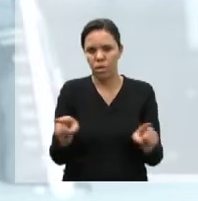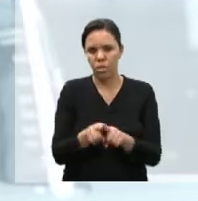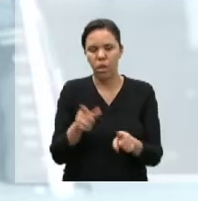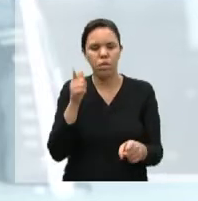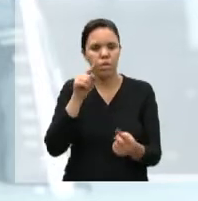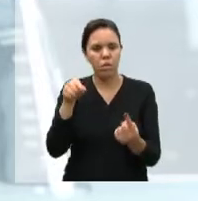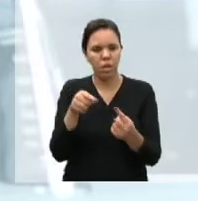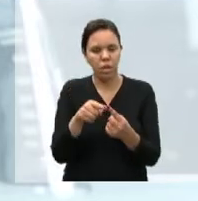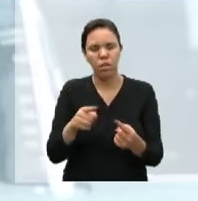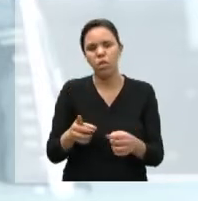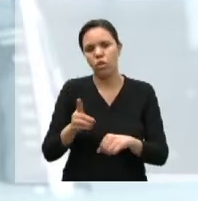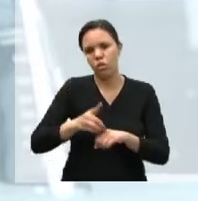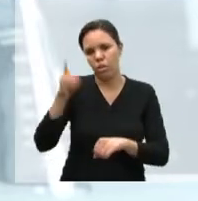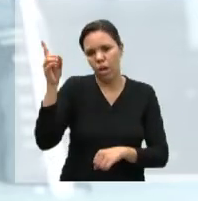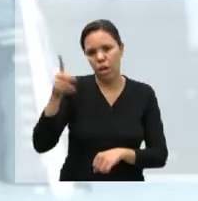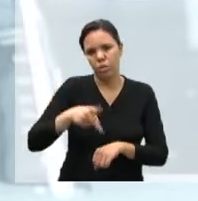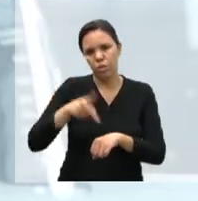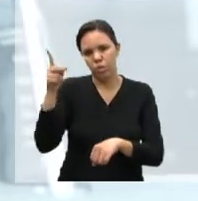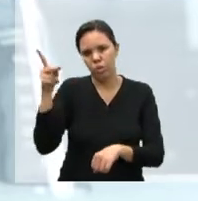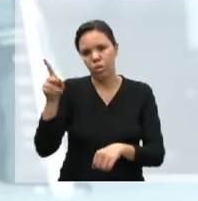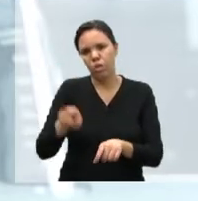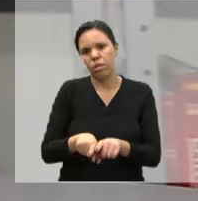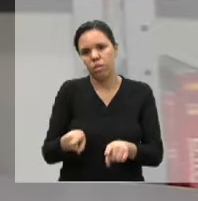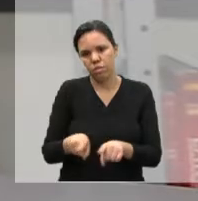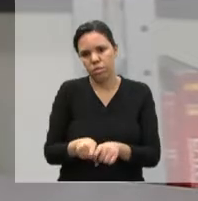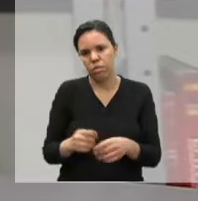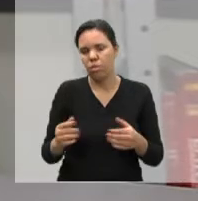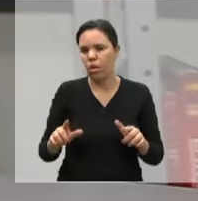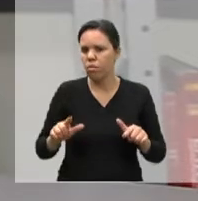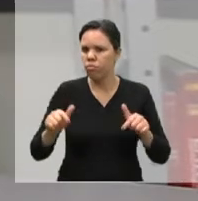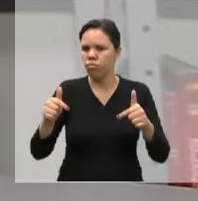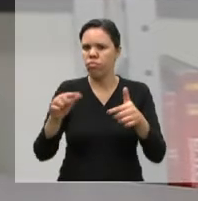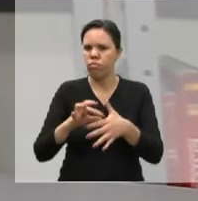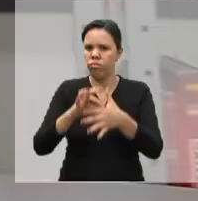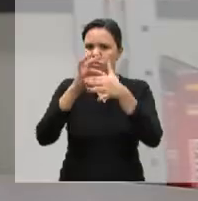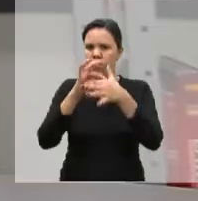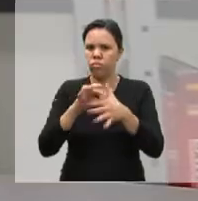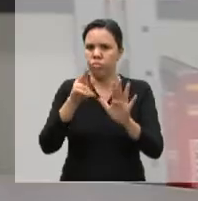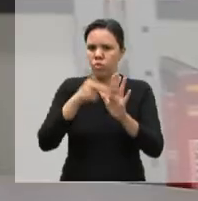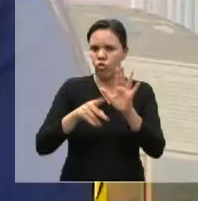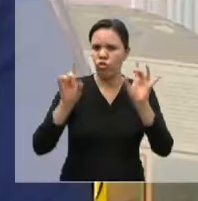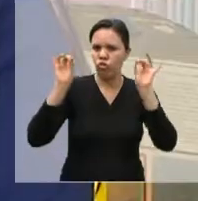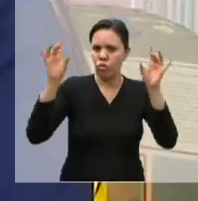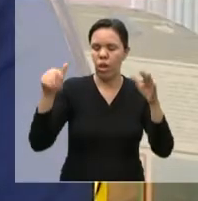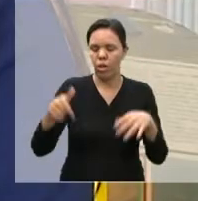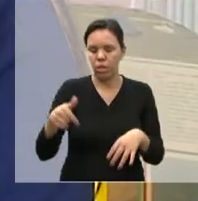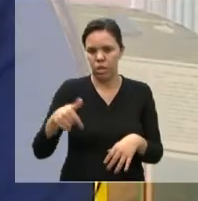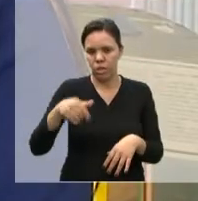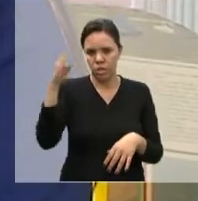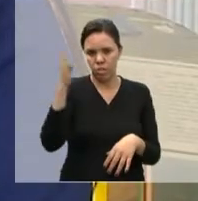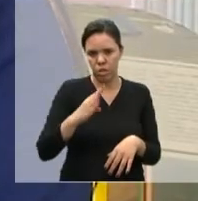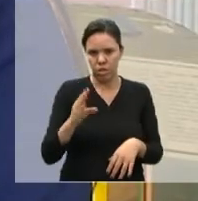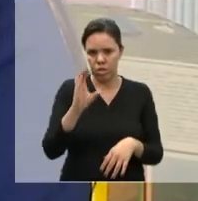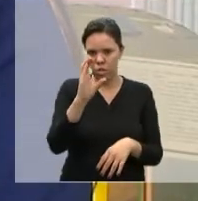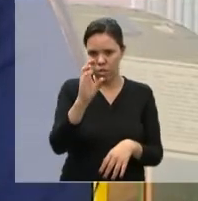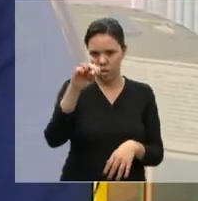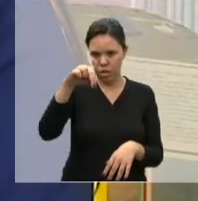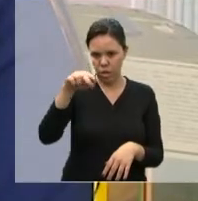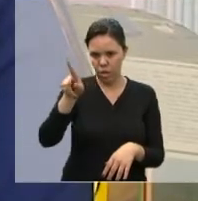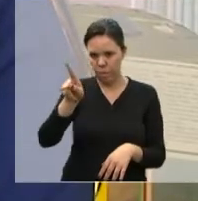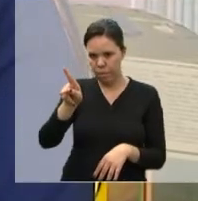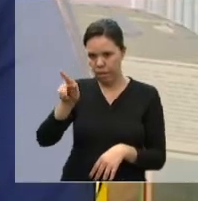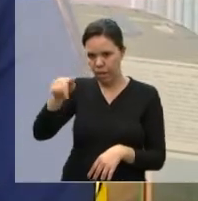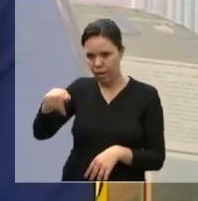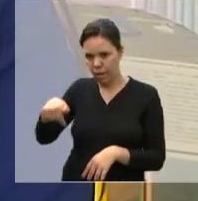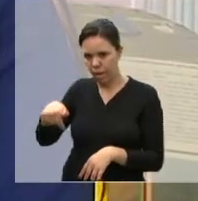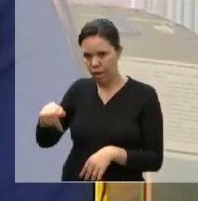com doutorado, pós-doutorado ou à frente de grandes projetos. No Brasil, o CNPq, que é o órgão que incentiva a pesquisa